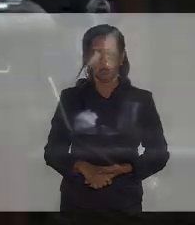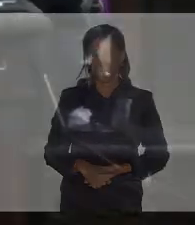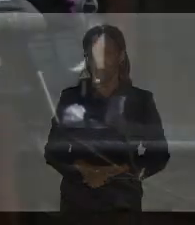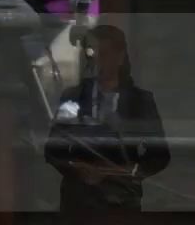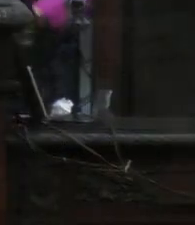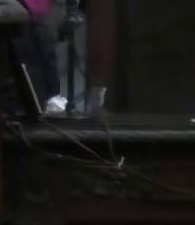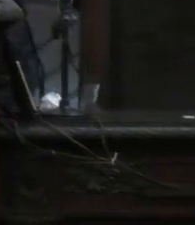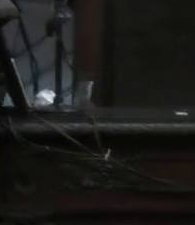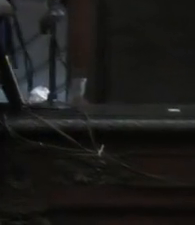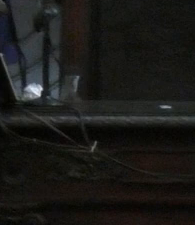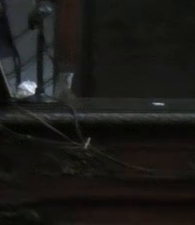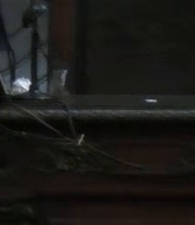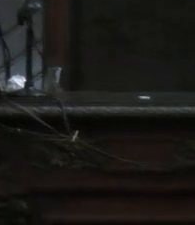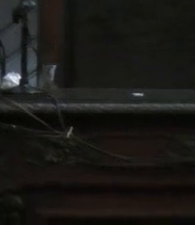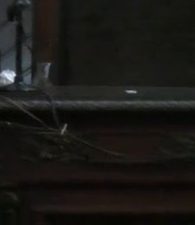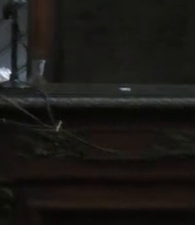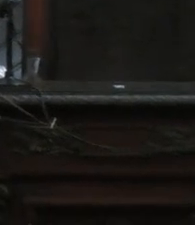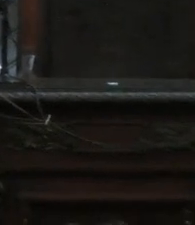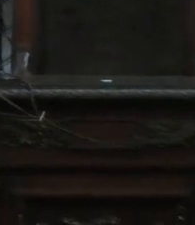E aí